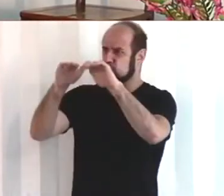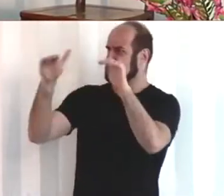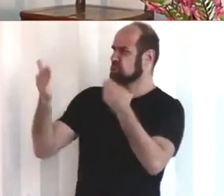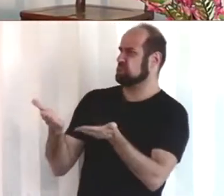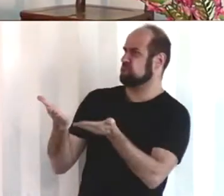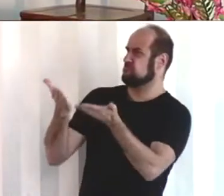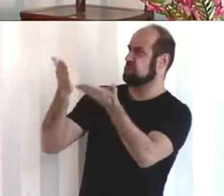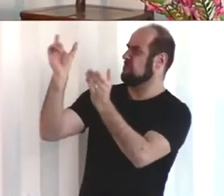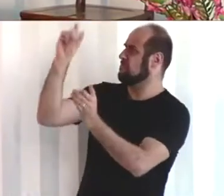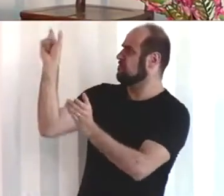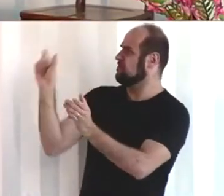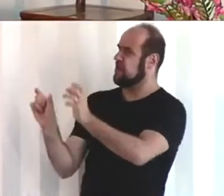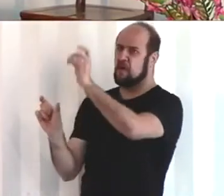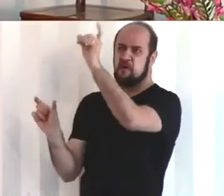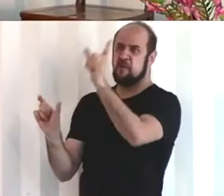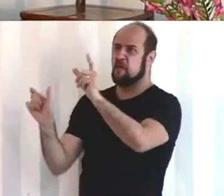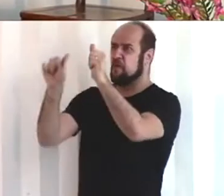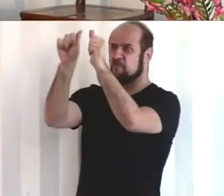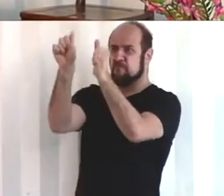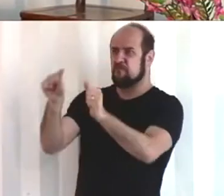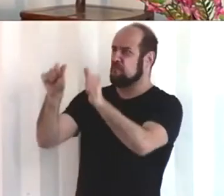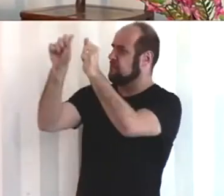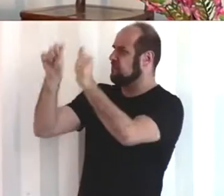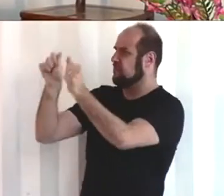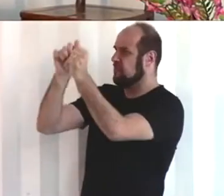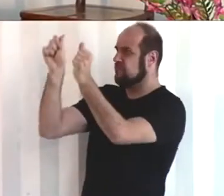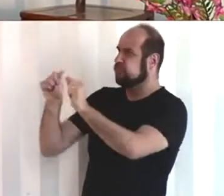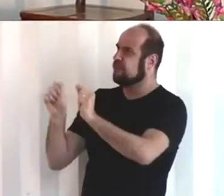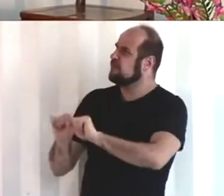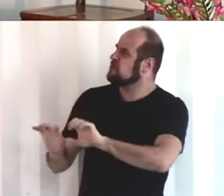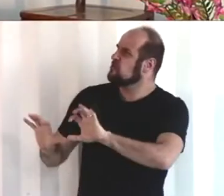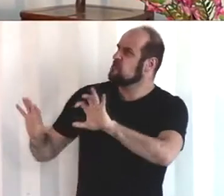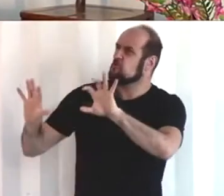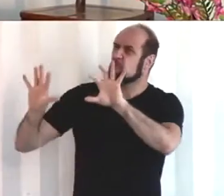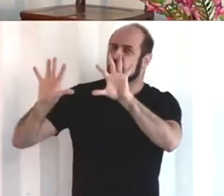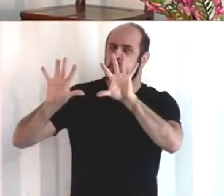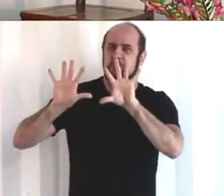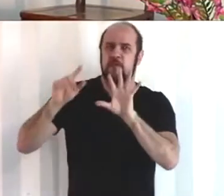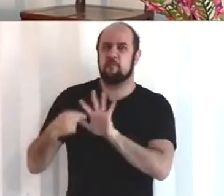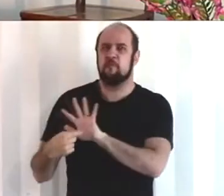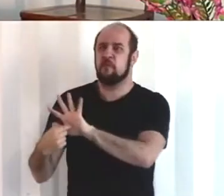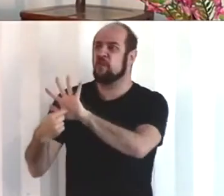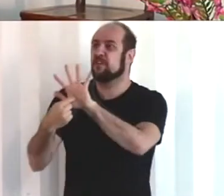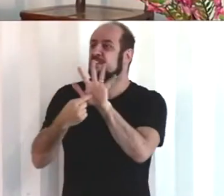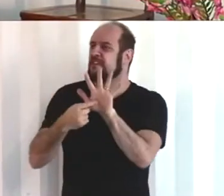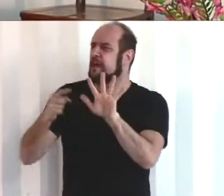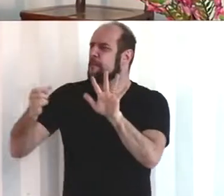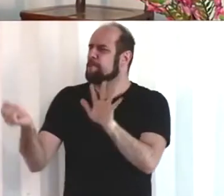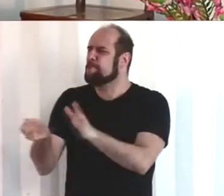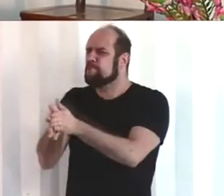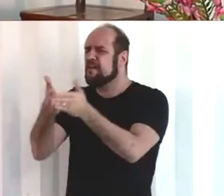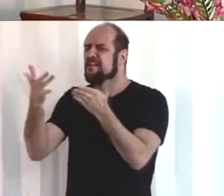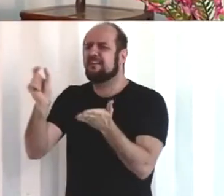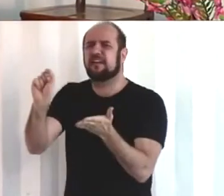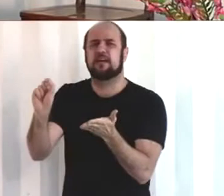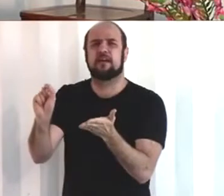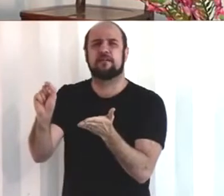figuras que estão ali, para mostrar a grandeza, não de Deus, mas do